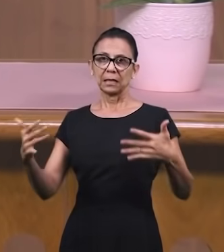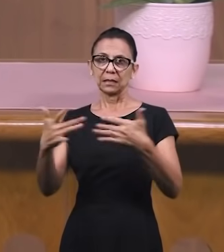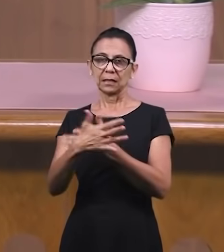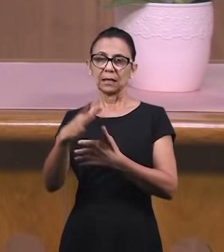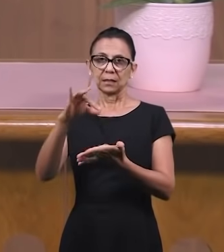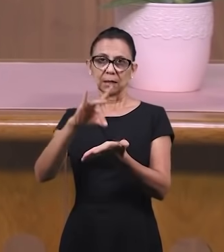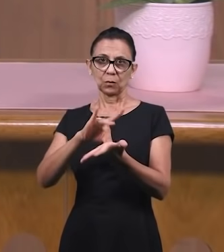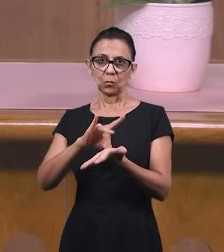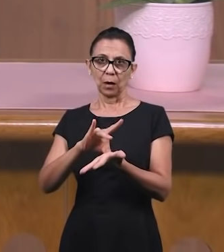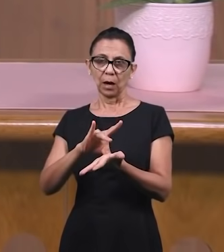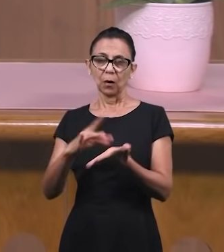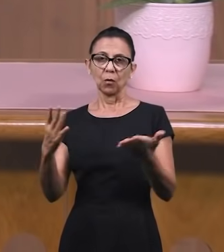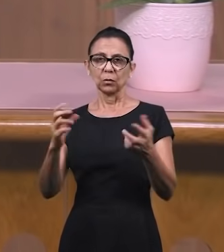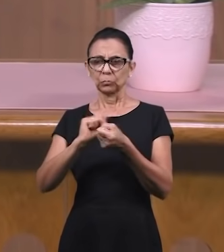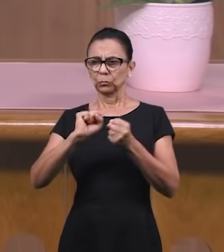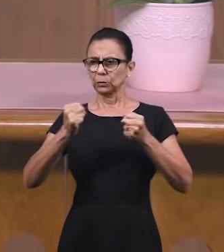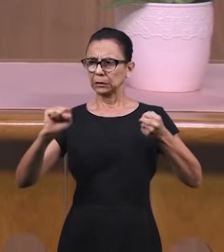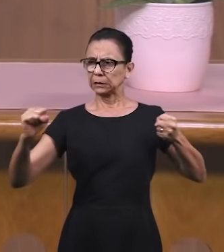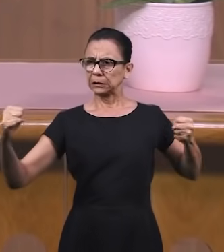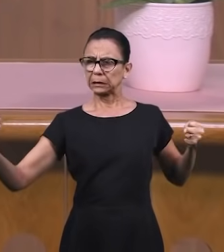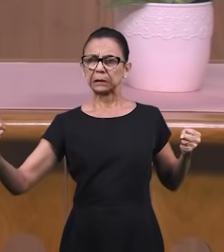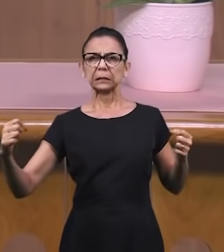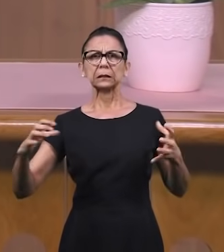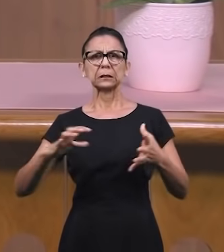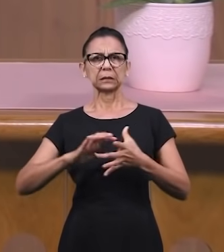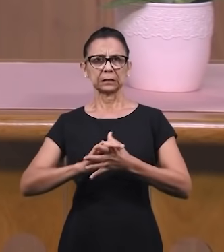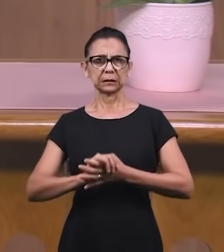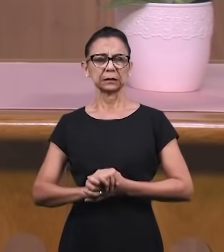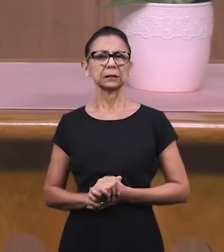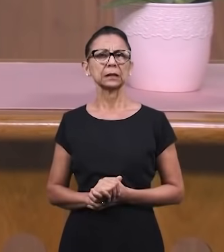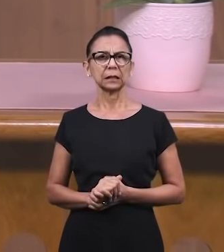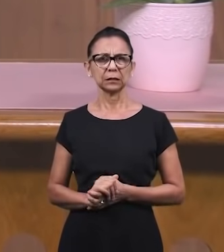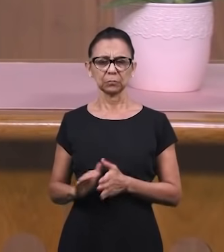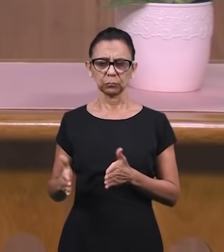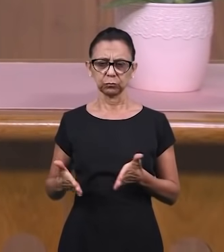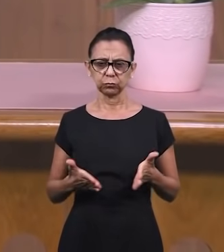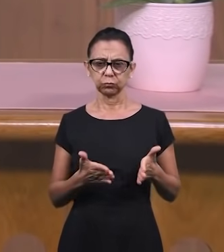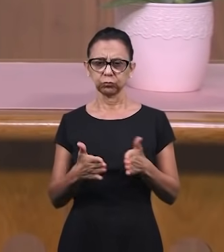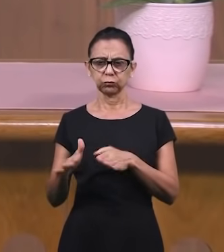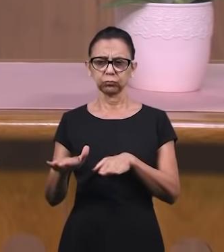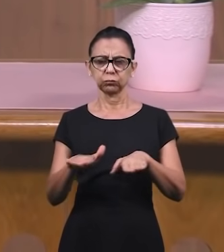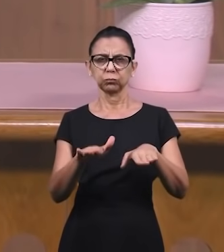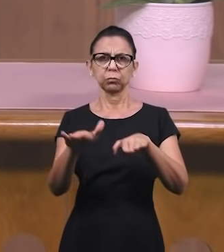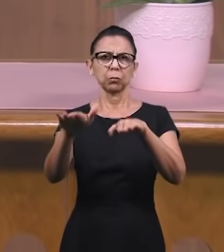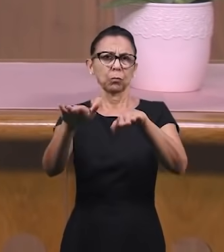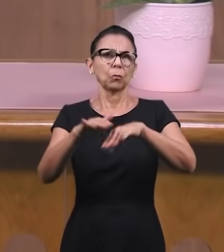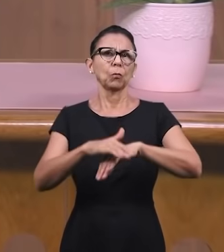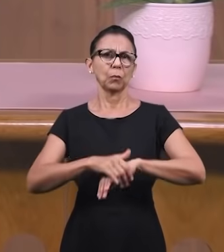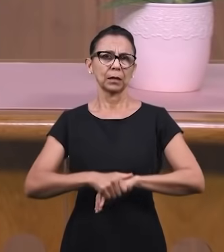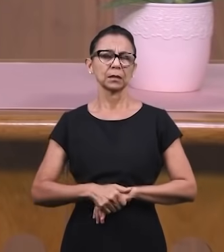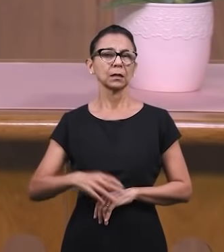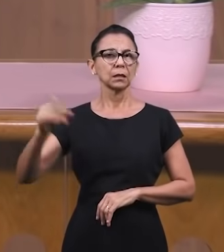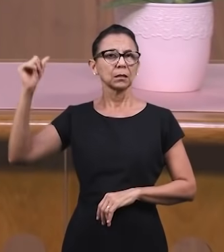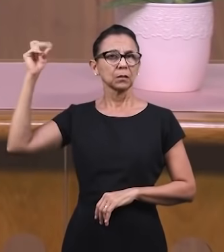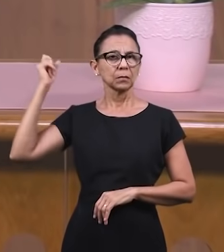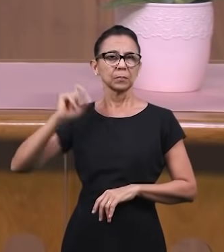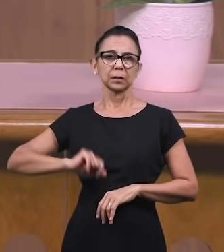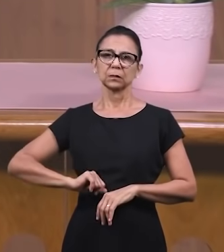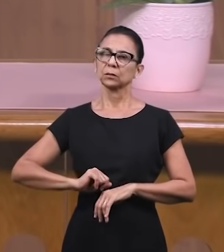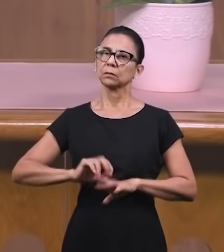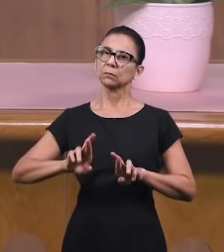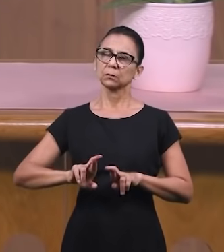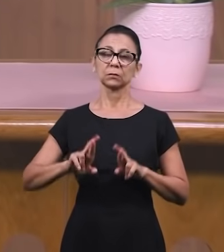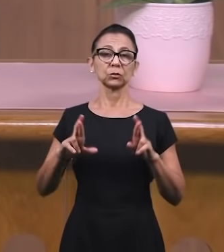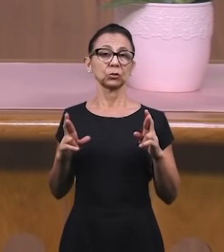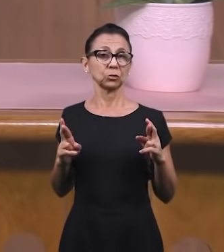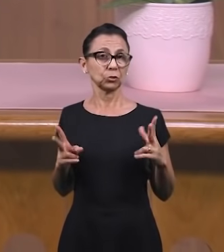cidades grandes, com muitas alternativas, de rotas, muitas vias públicas. Aquela época não era